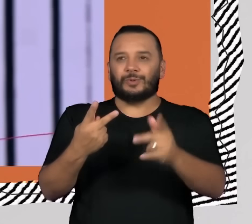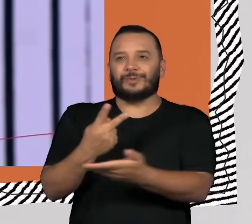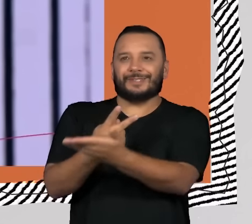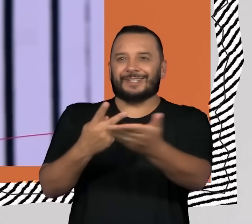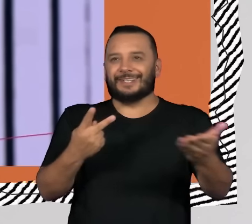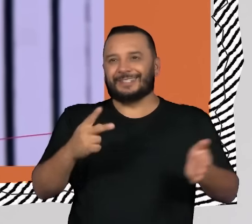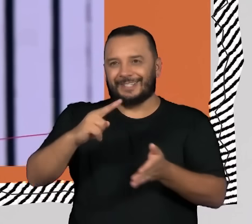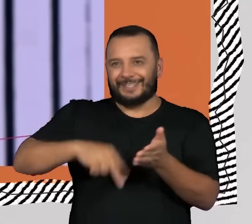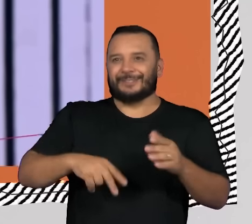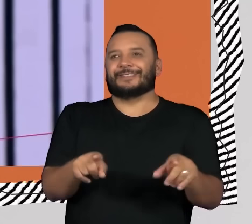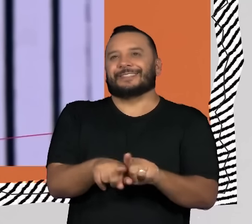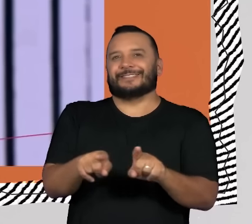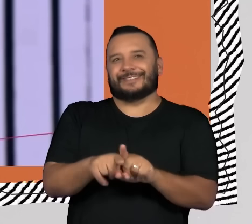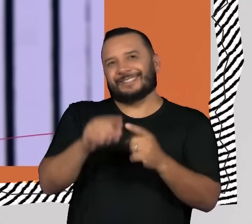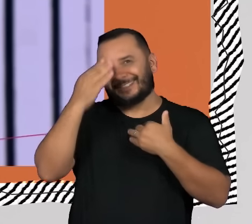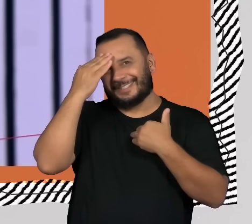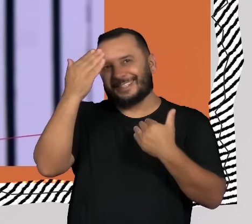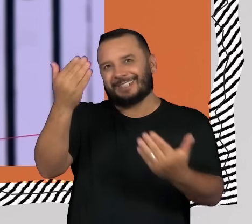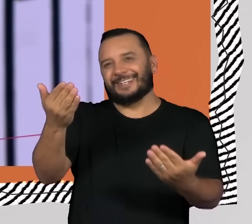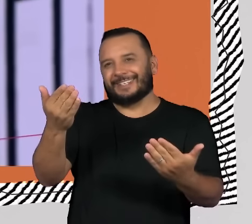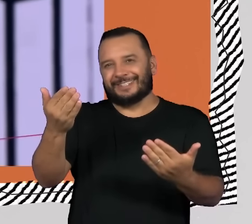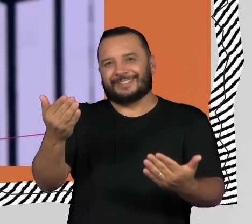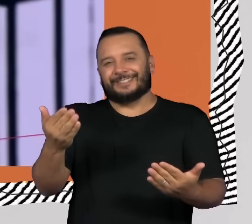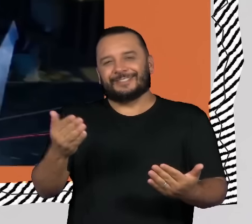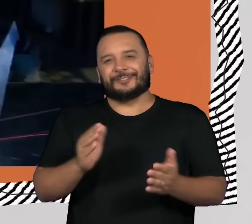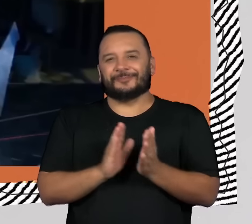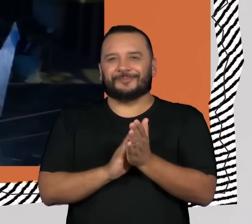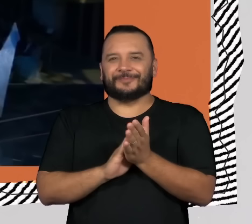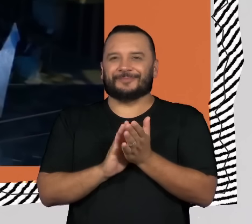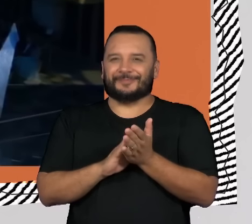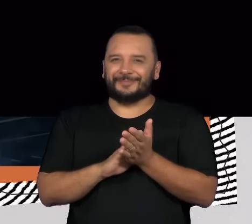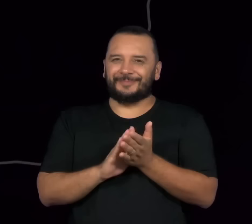também. Então, muito obrigada.